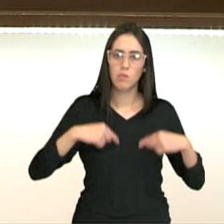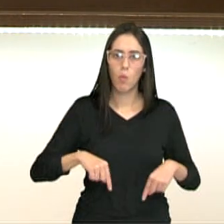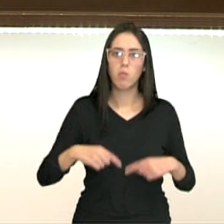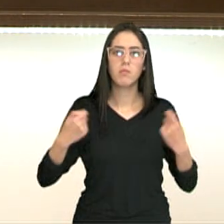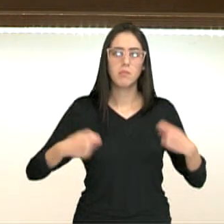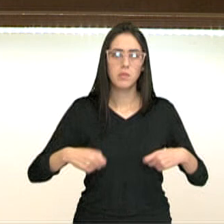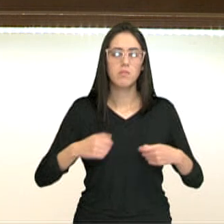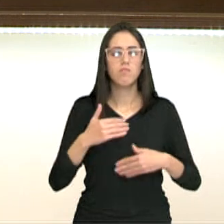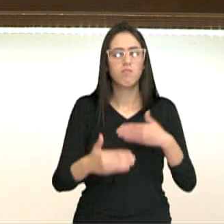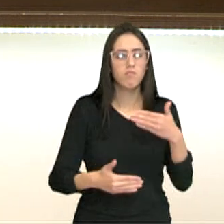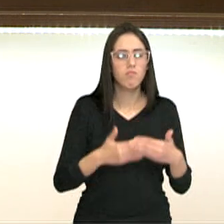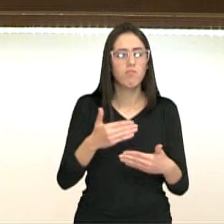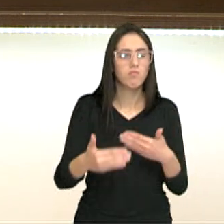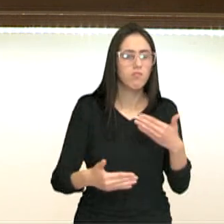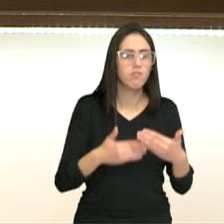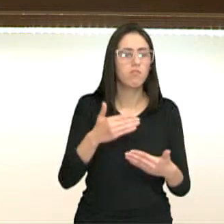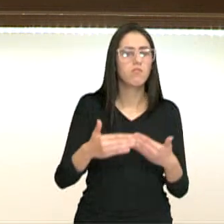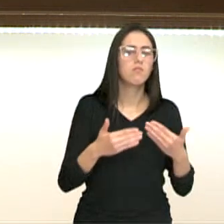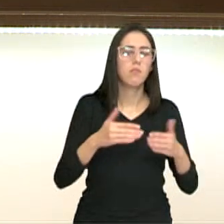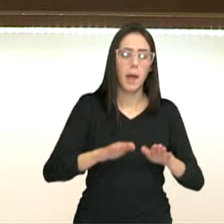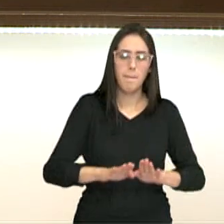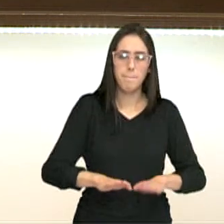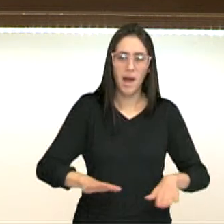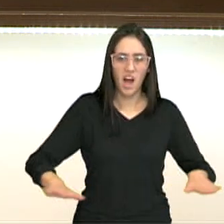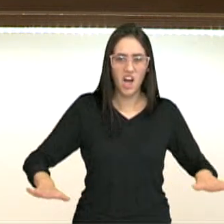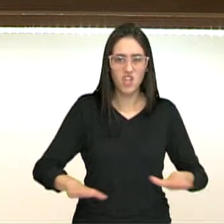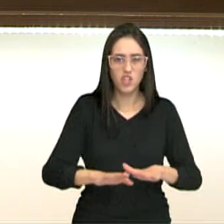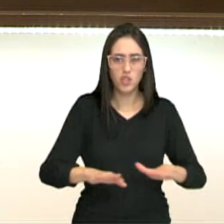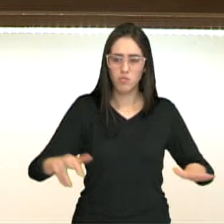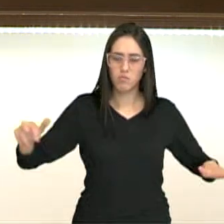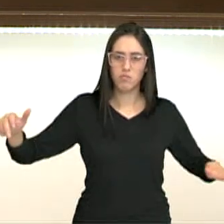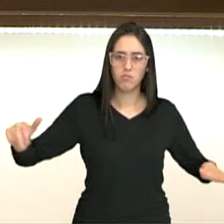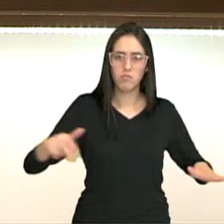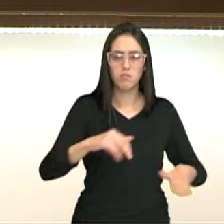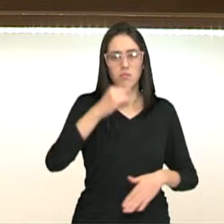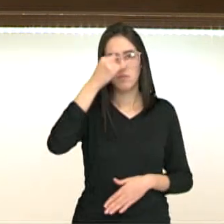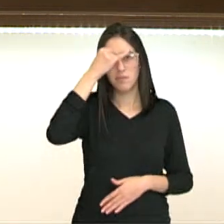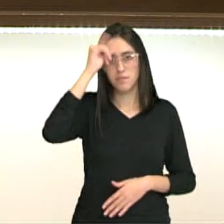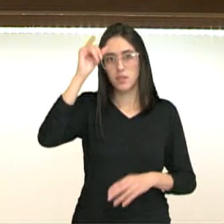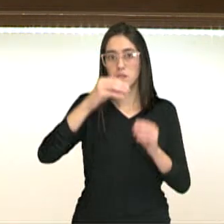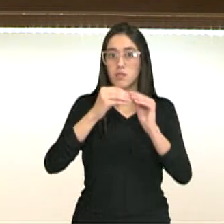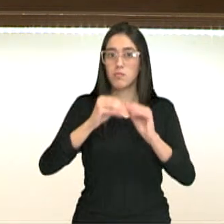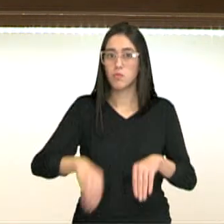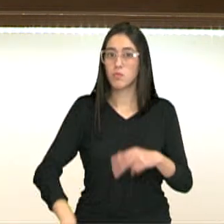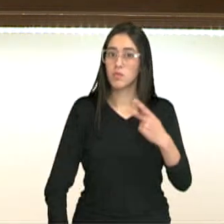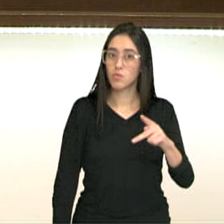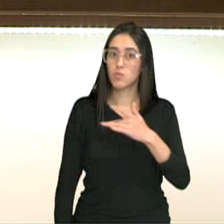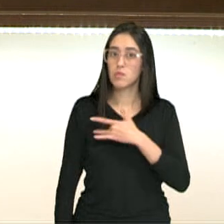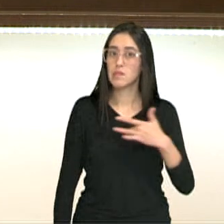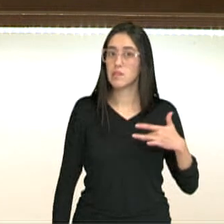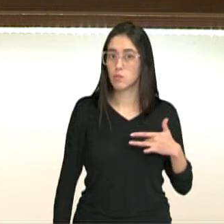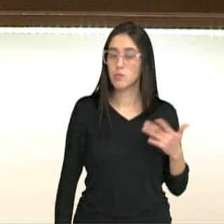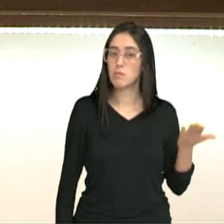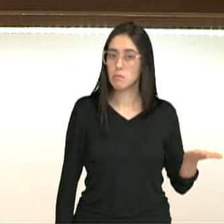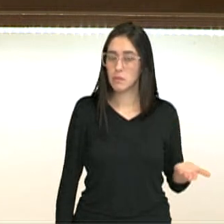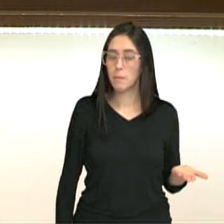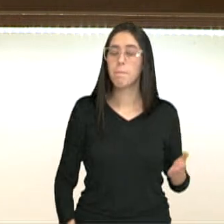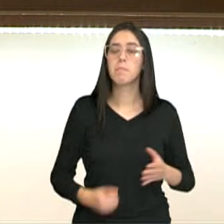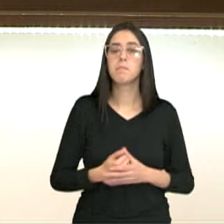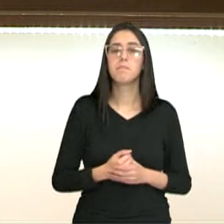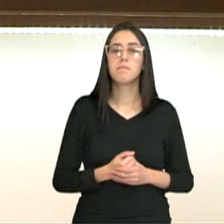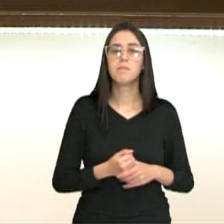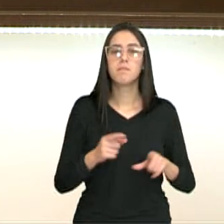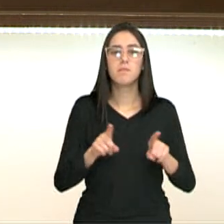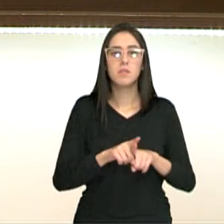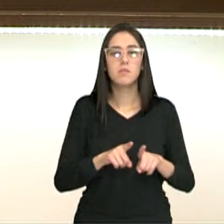vai praticar em lugares mais baixos que não tragam prejuízos para a tua saúde se você cair, para só então, quando